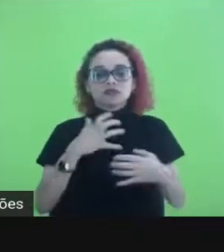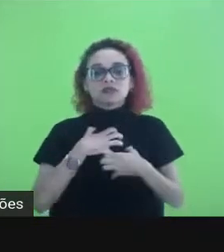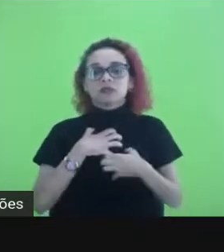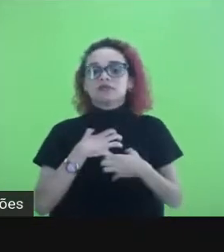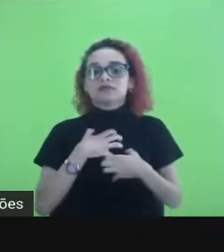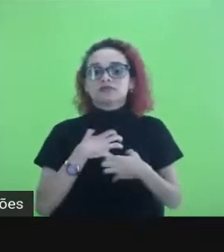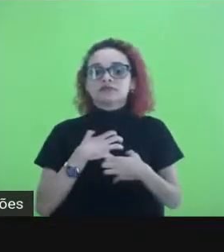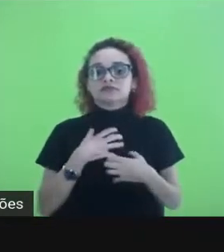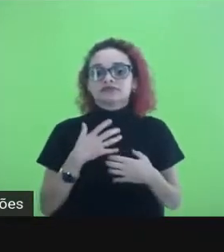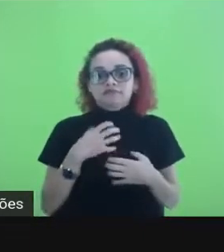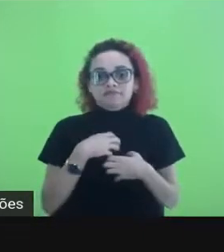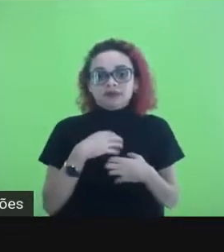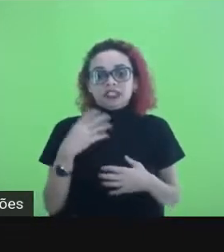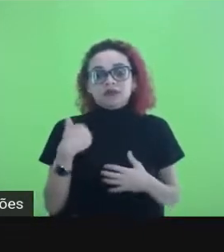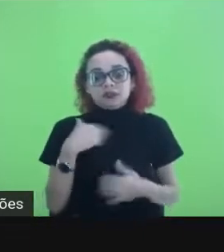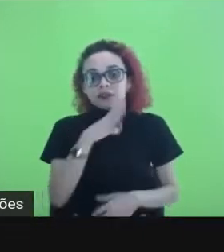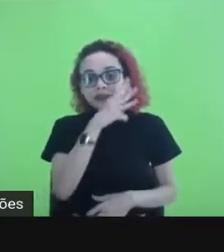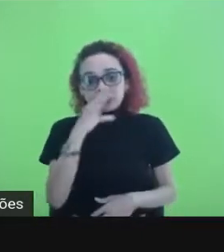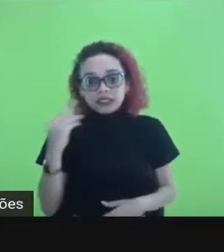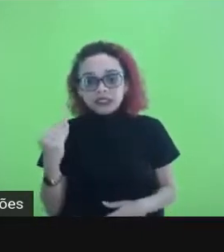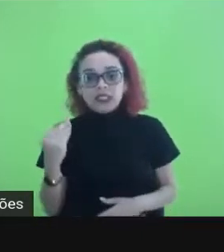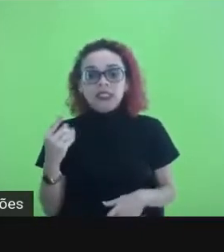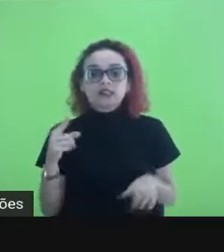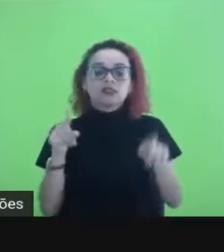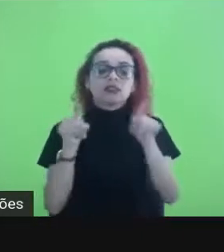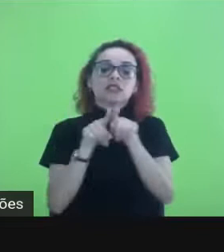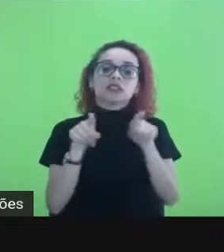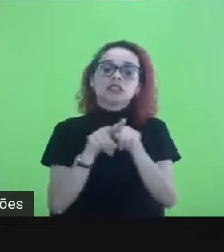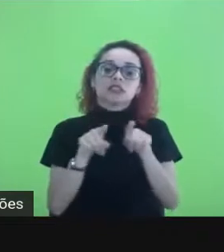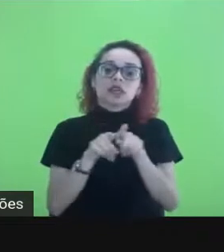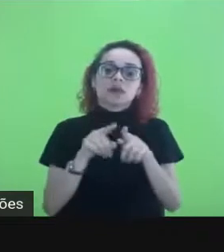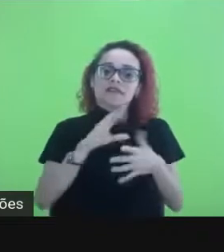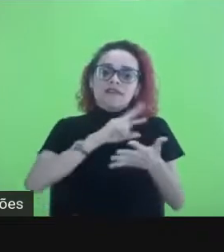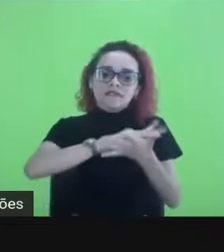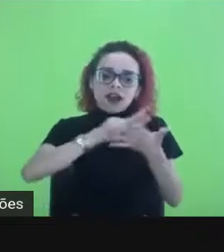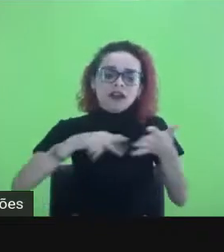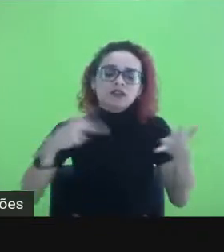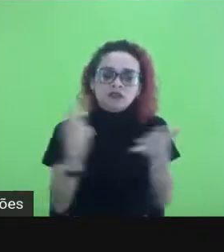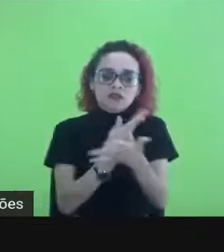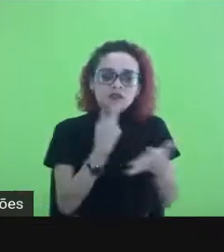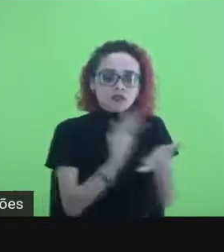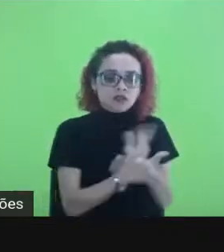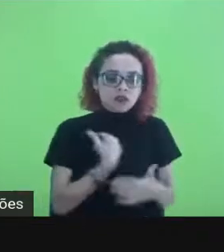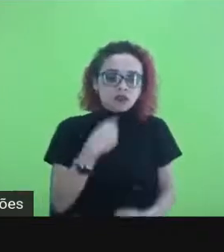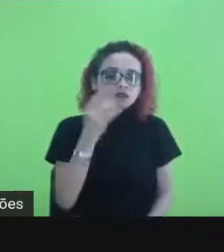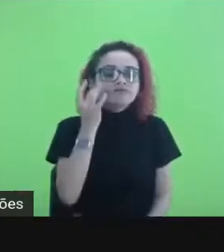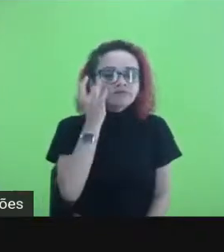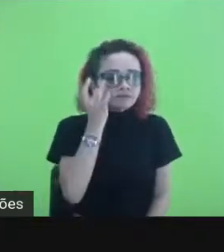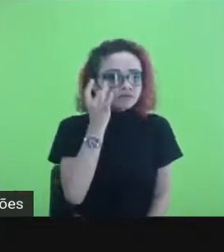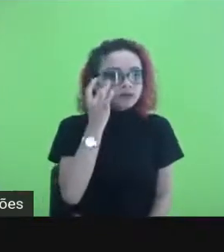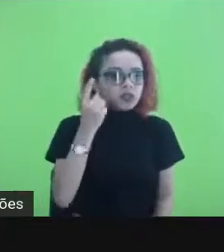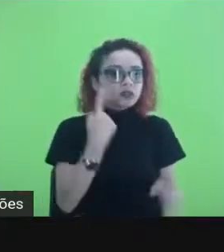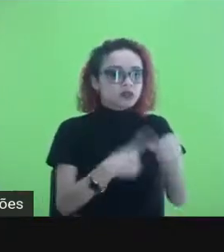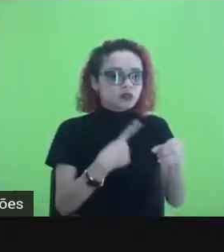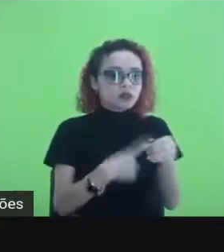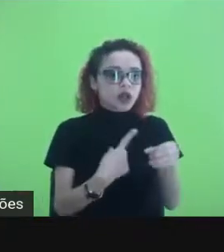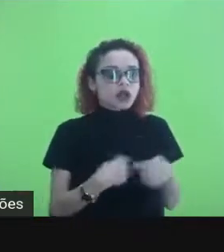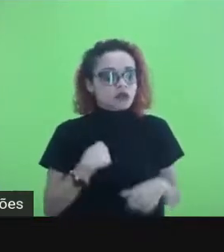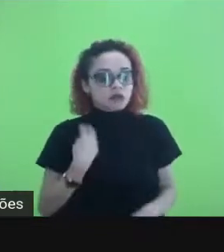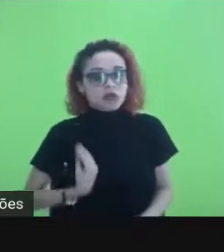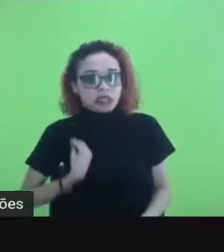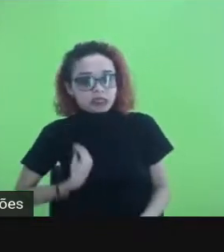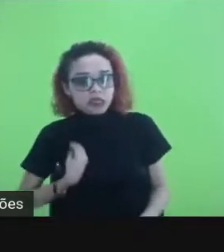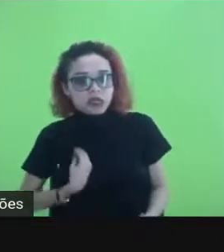minha adolescência, né? Principalmente por uma série de acontecimentos ali que eu presenciei no bairro, muitos eu participei, outros